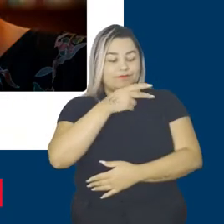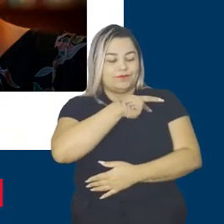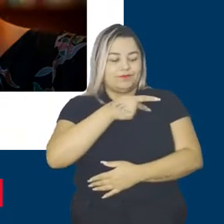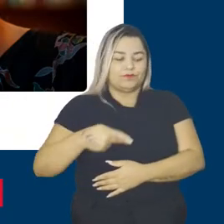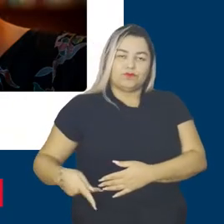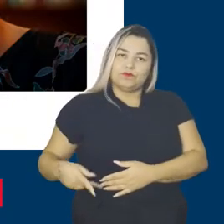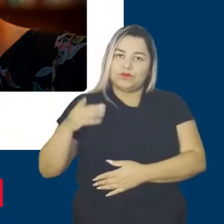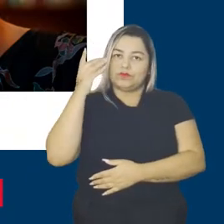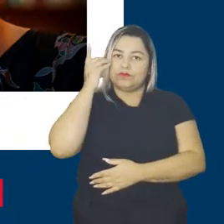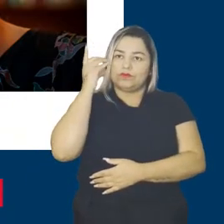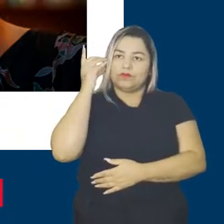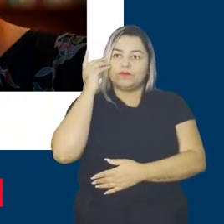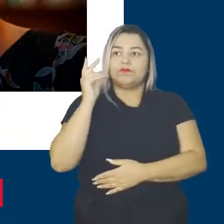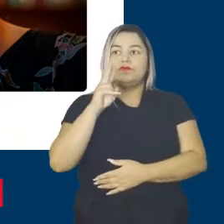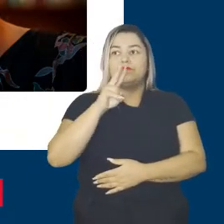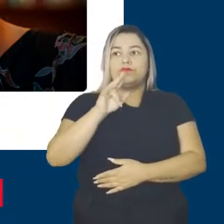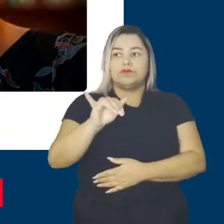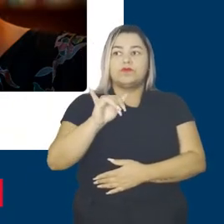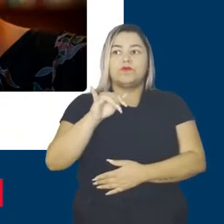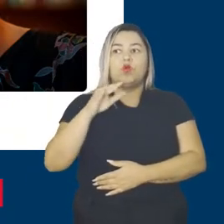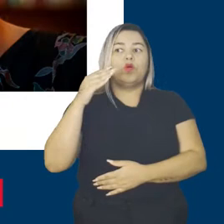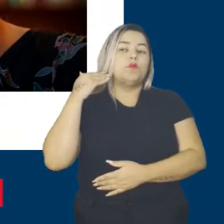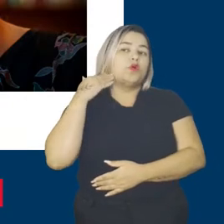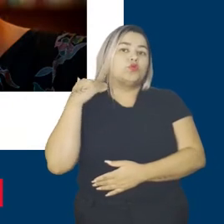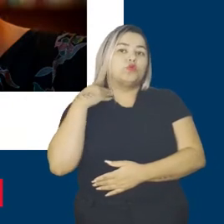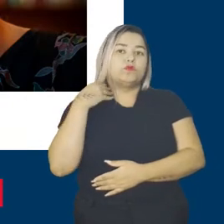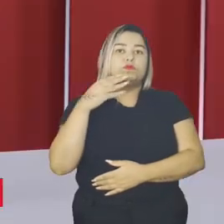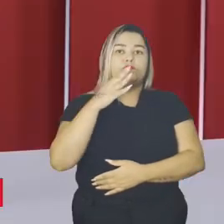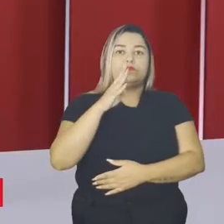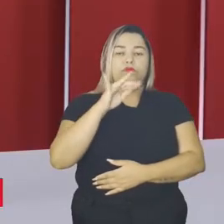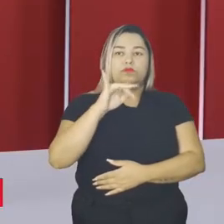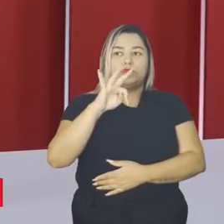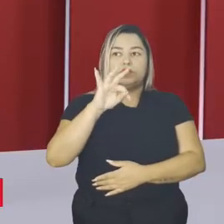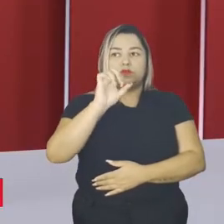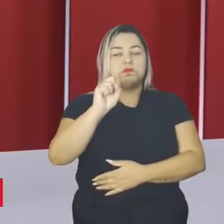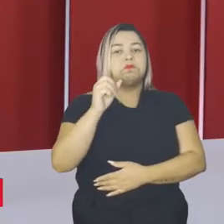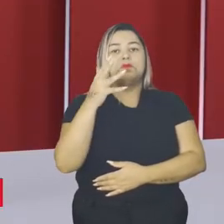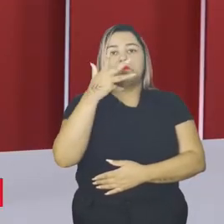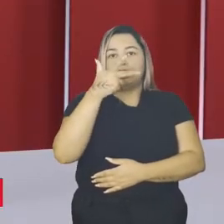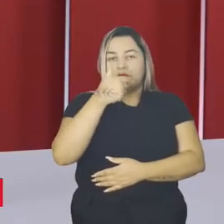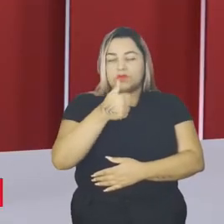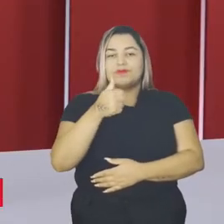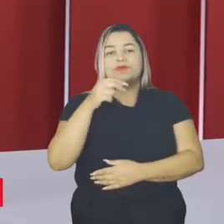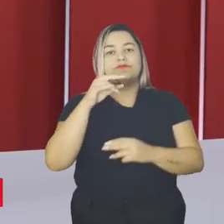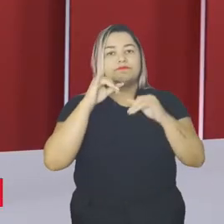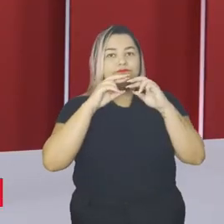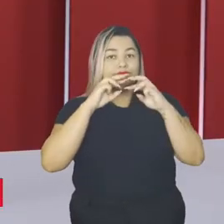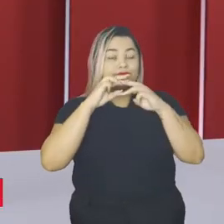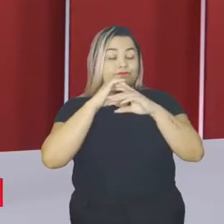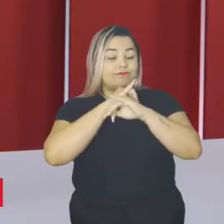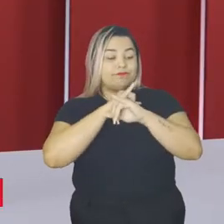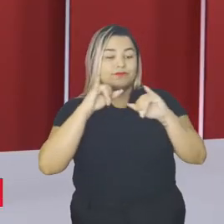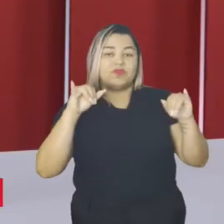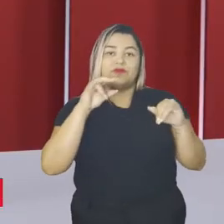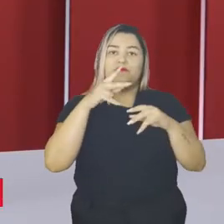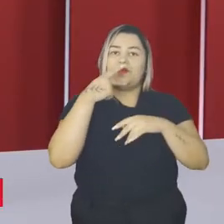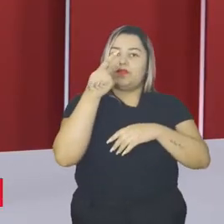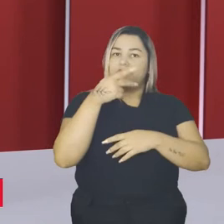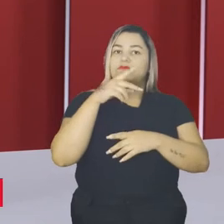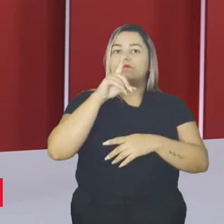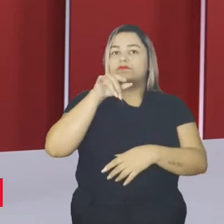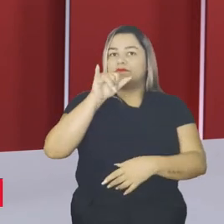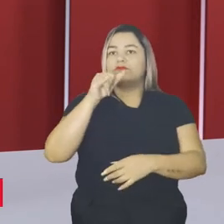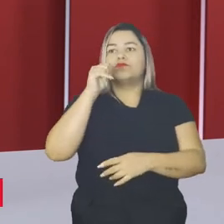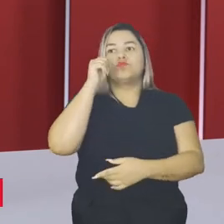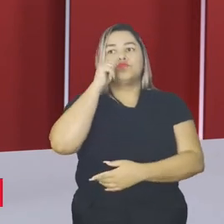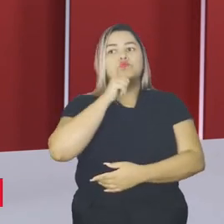comandar agora o Banco do BRICS. Excelente notícia, né, gente, para a gente falar de dias mulheres aí.